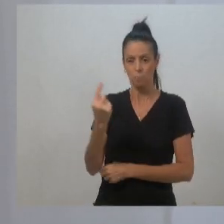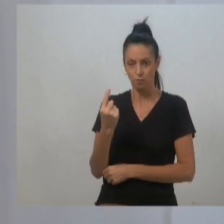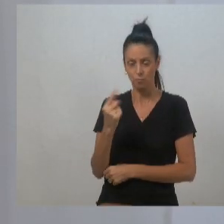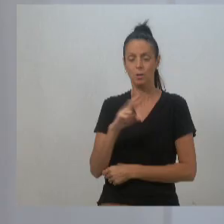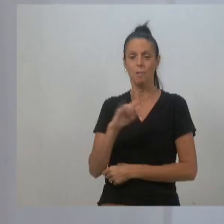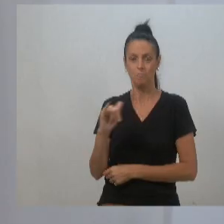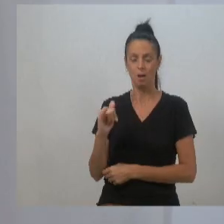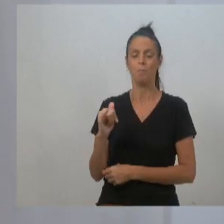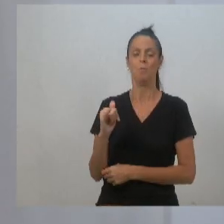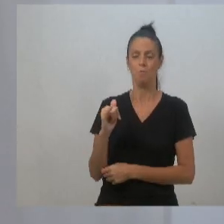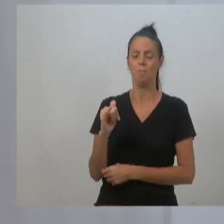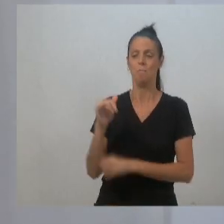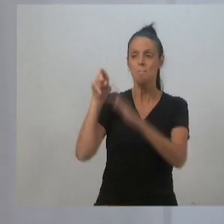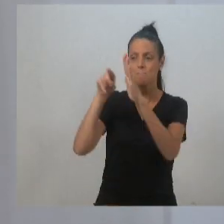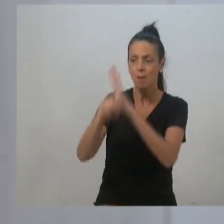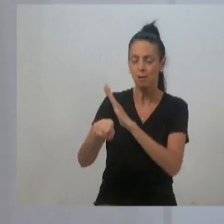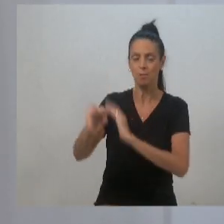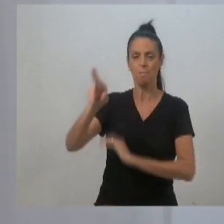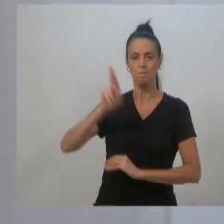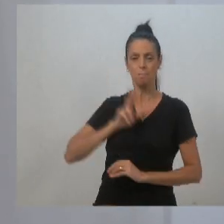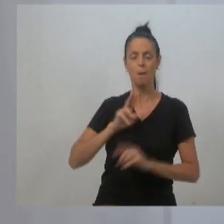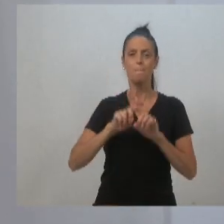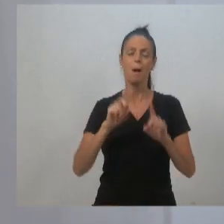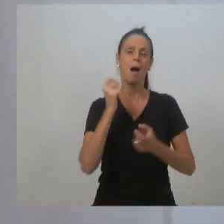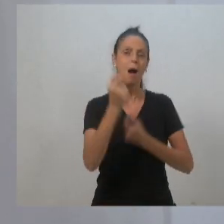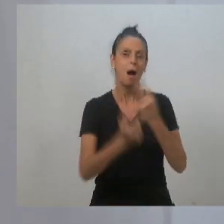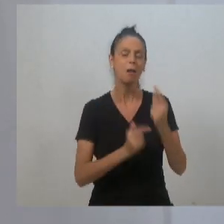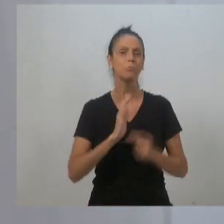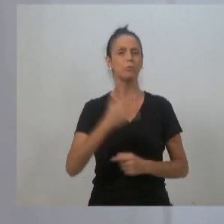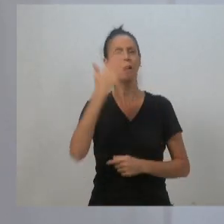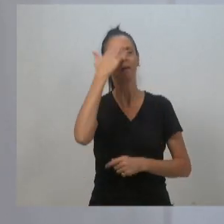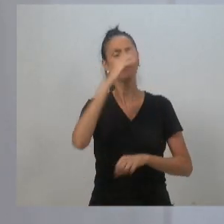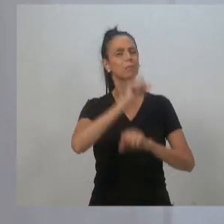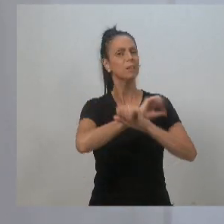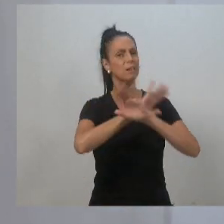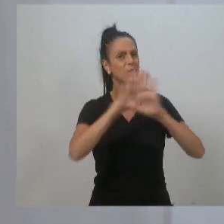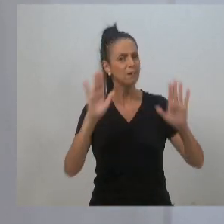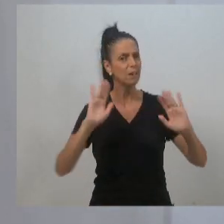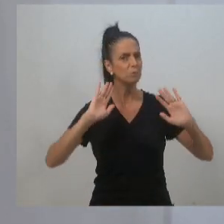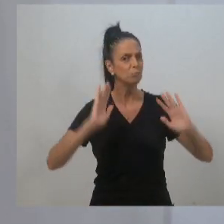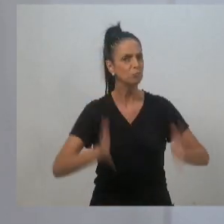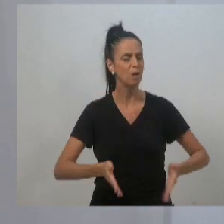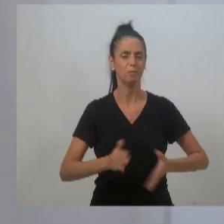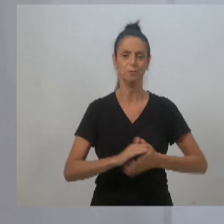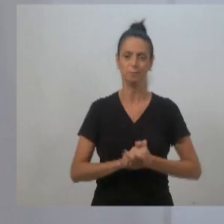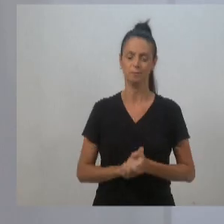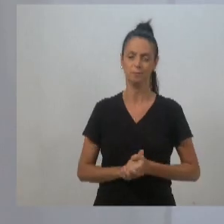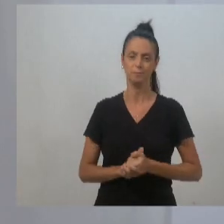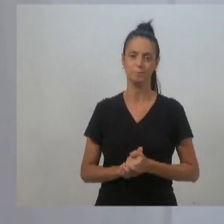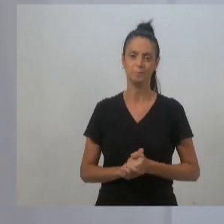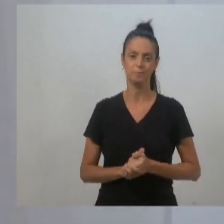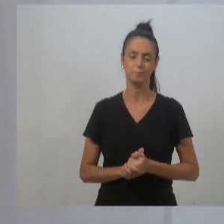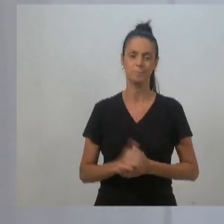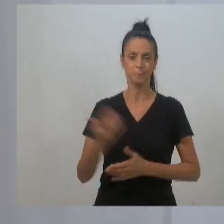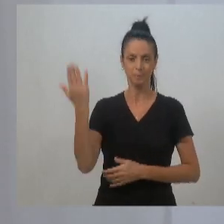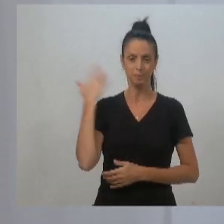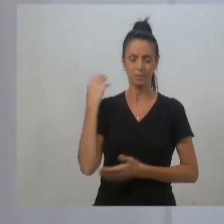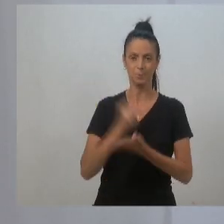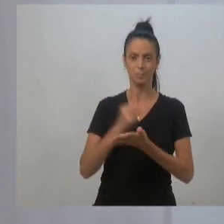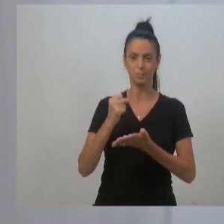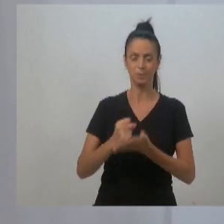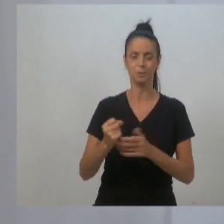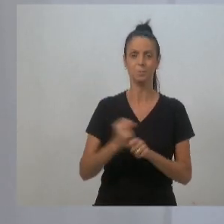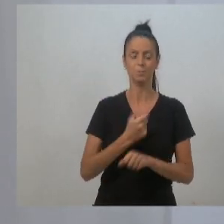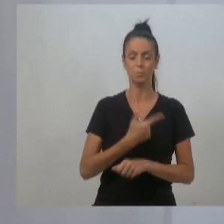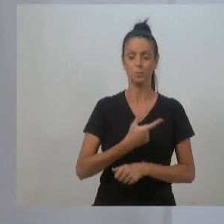ouvir, fazer questionamentos, mas alguns já estão bem claros, vereador Jean Volpato. Primeiro que o contrato lá de